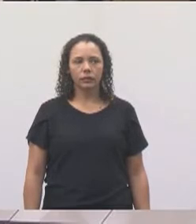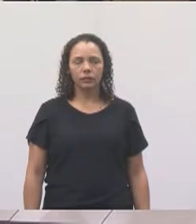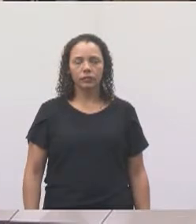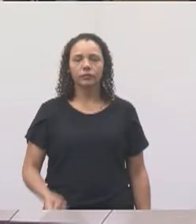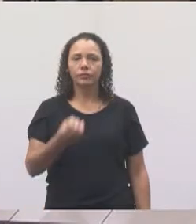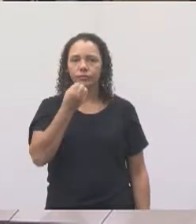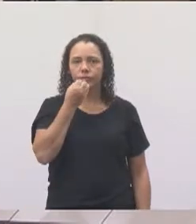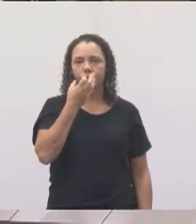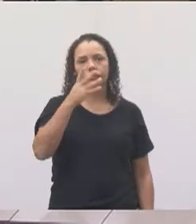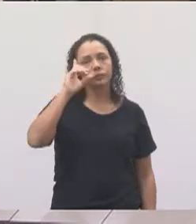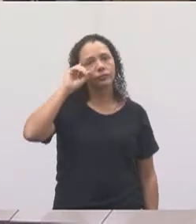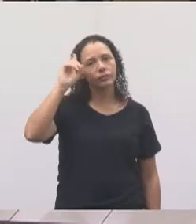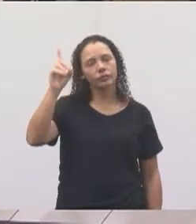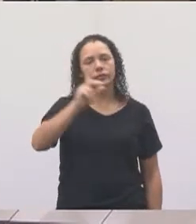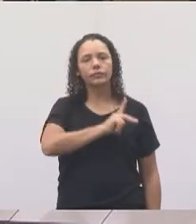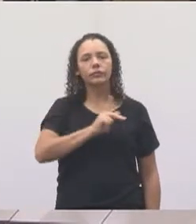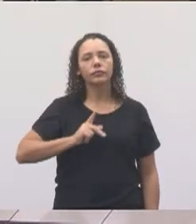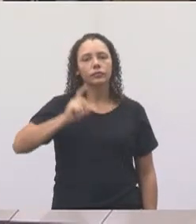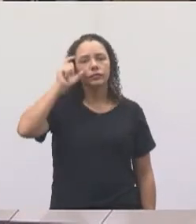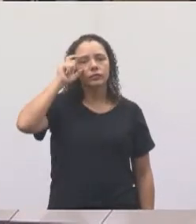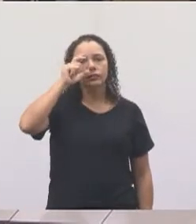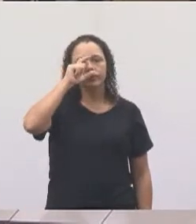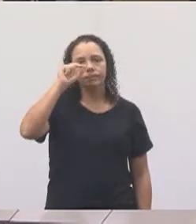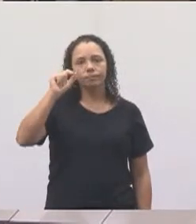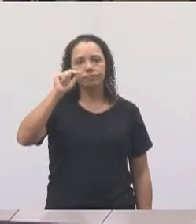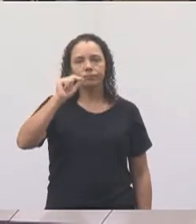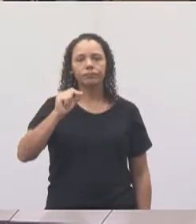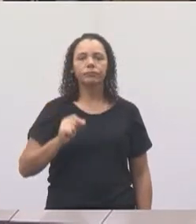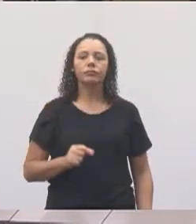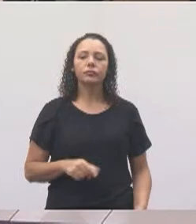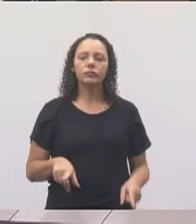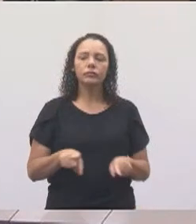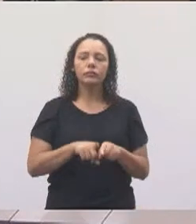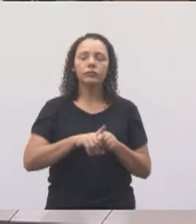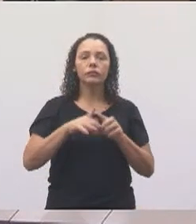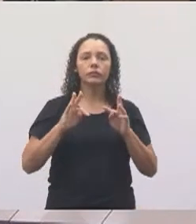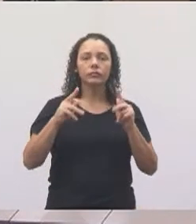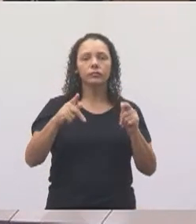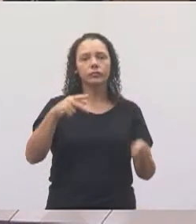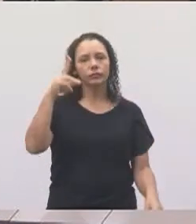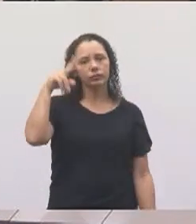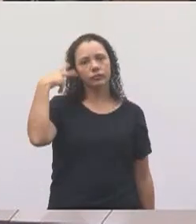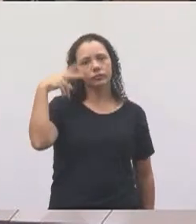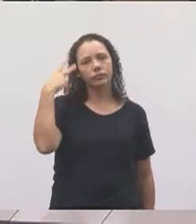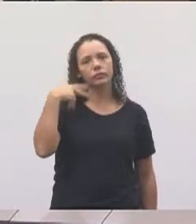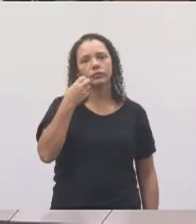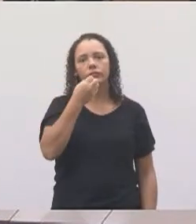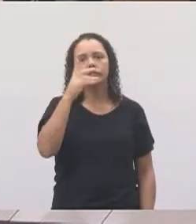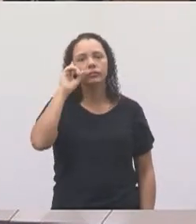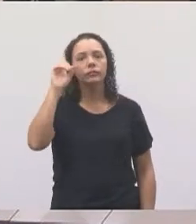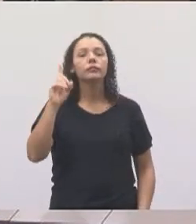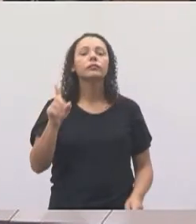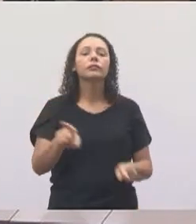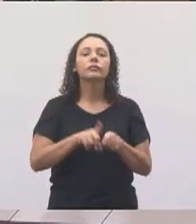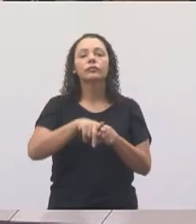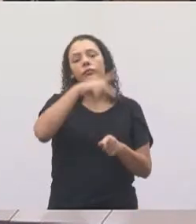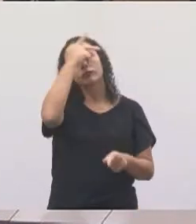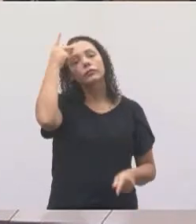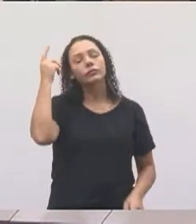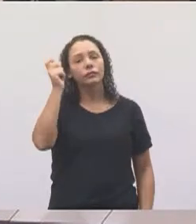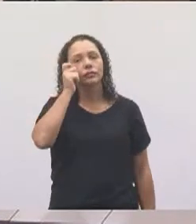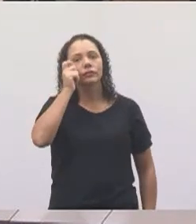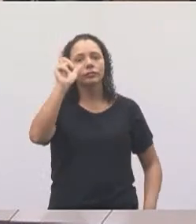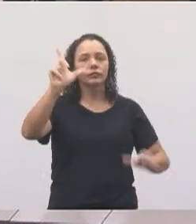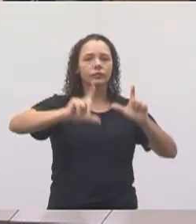Bom dia, presidente Abner, no nome de Vossa Excelência, cumprimento todos os vereadores. Bom dia a todos que nos acompanham pela TV